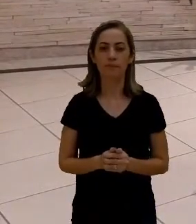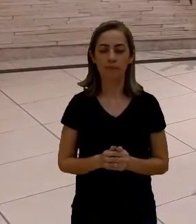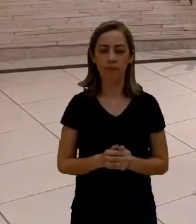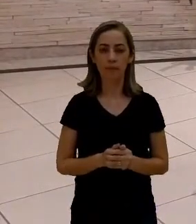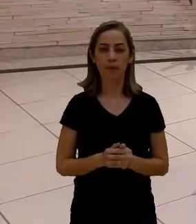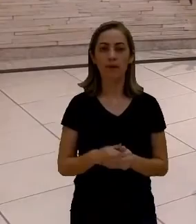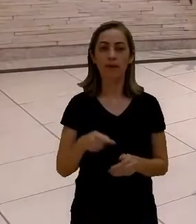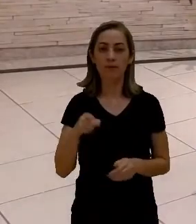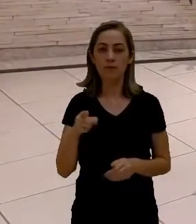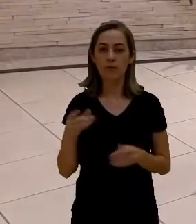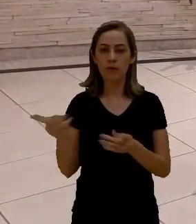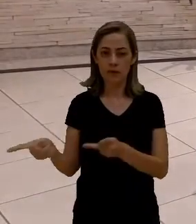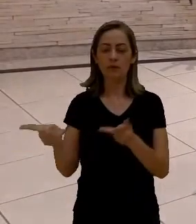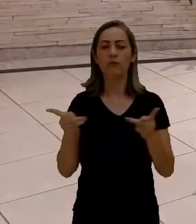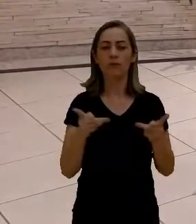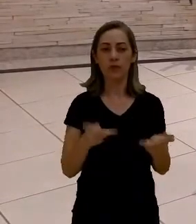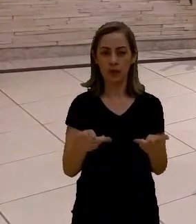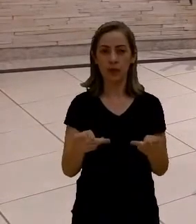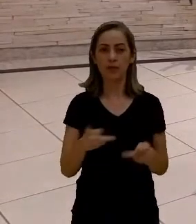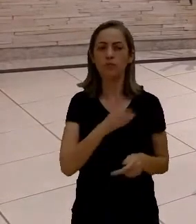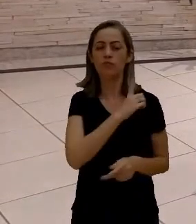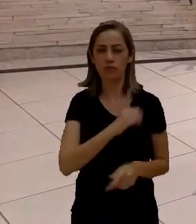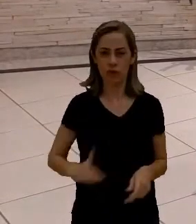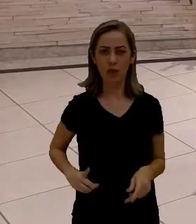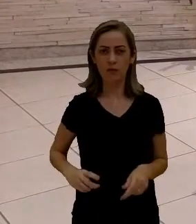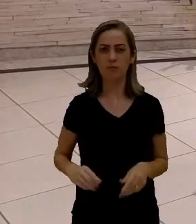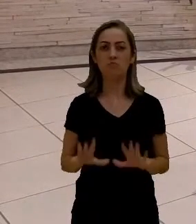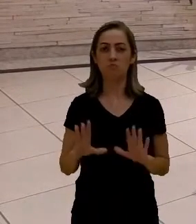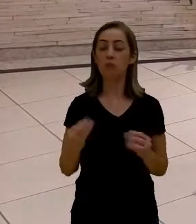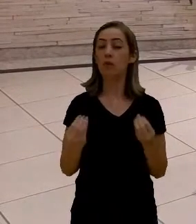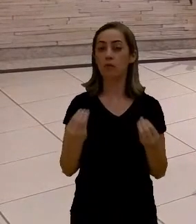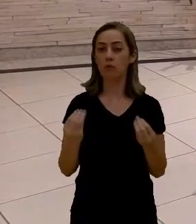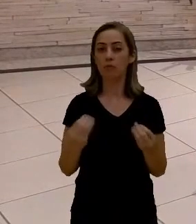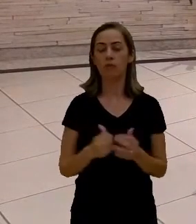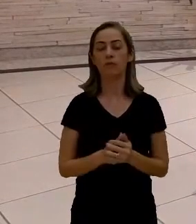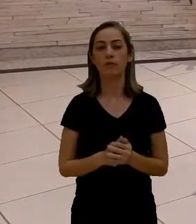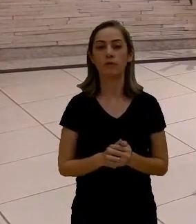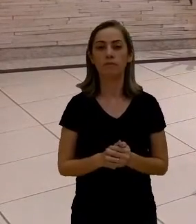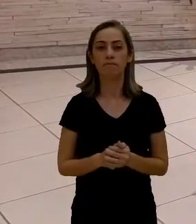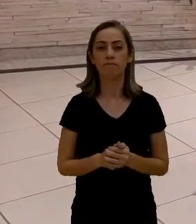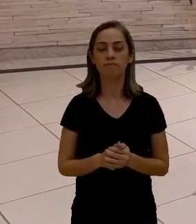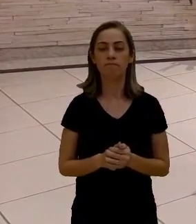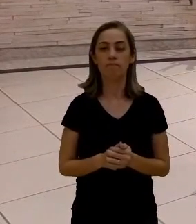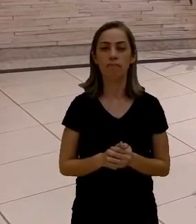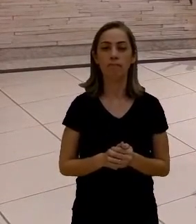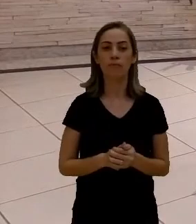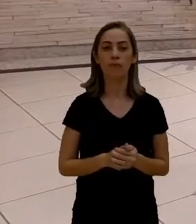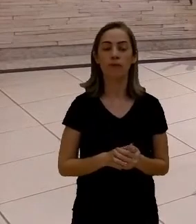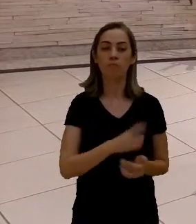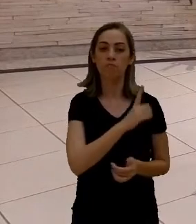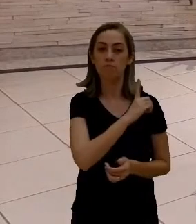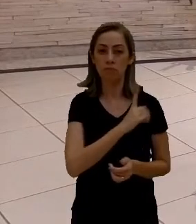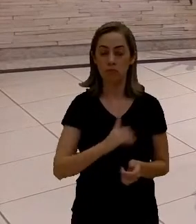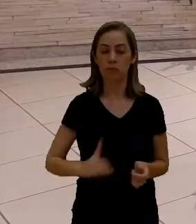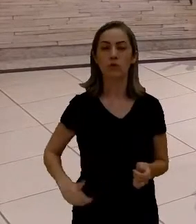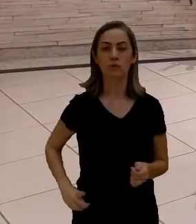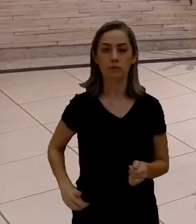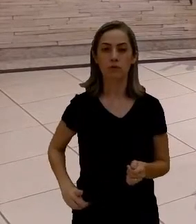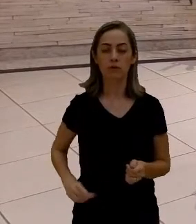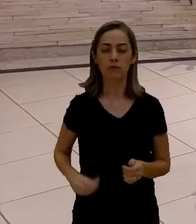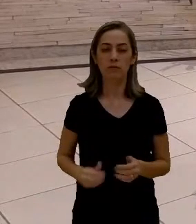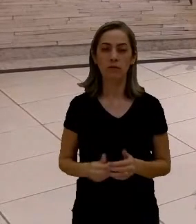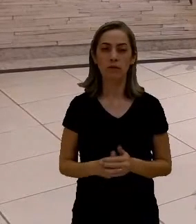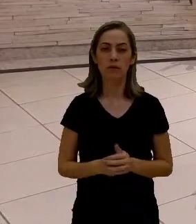a ser diácono ou você pode ah quero ser diácono vou lá como que é esse processo também o diaconato ele está dentro do grau da